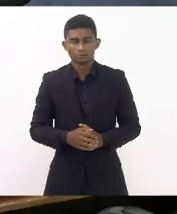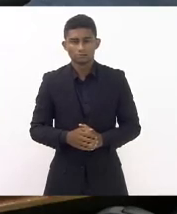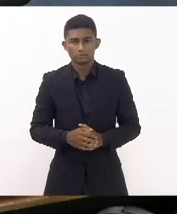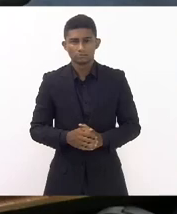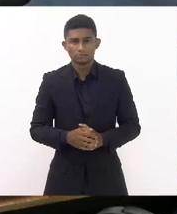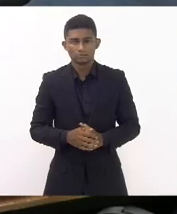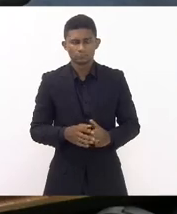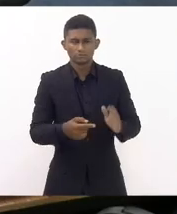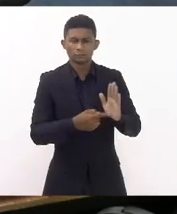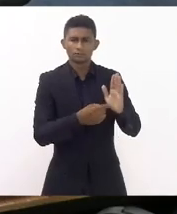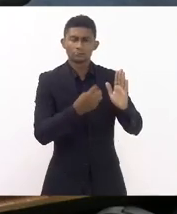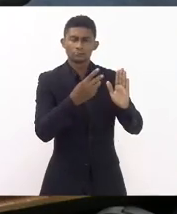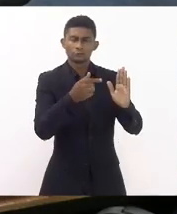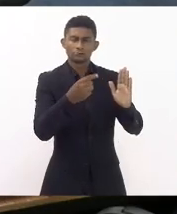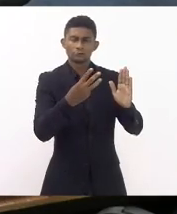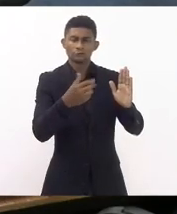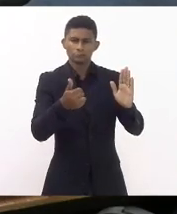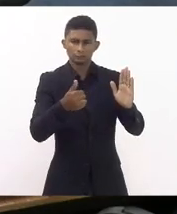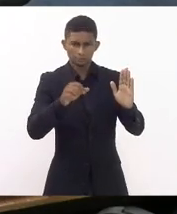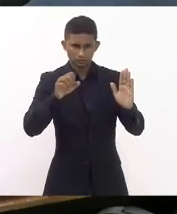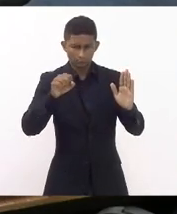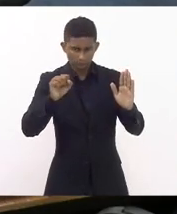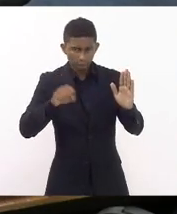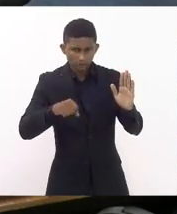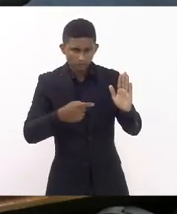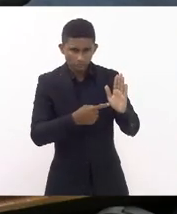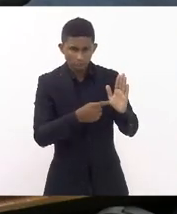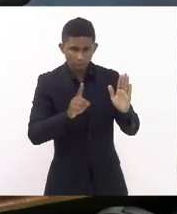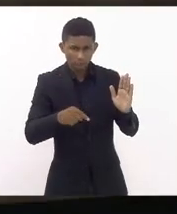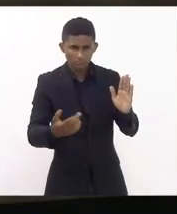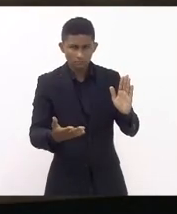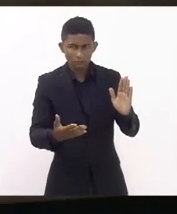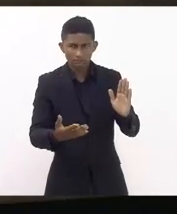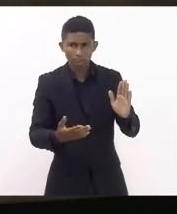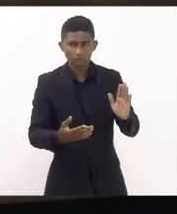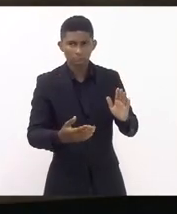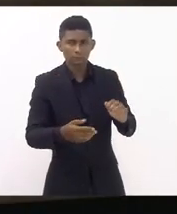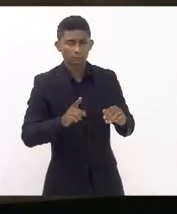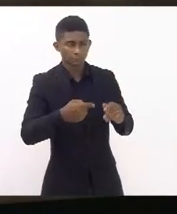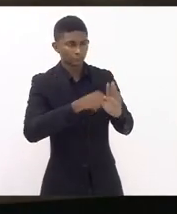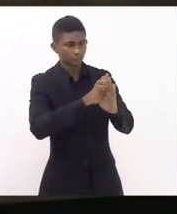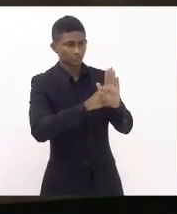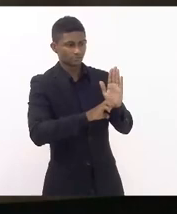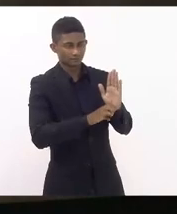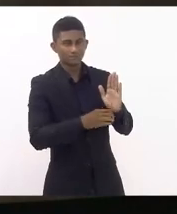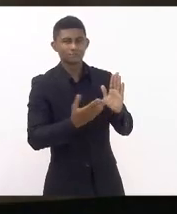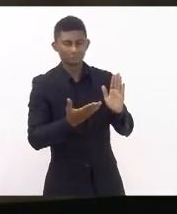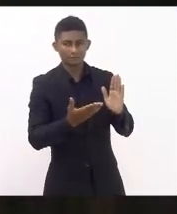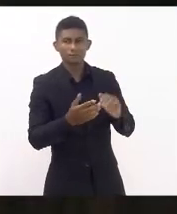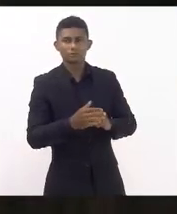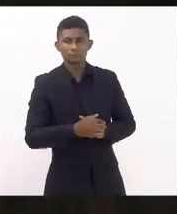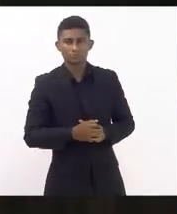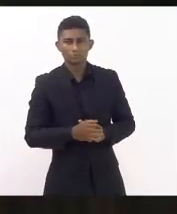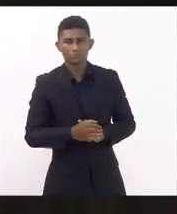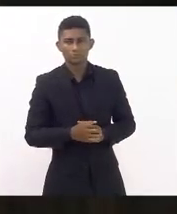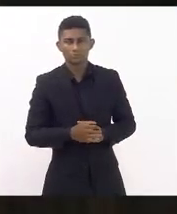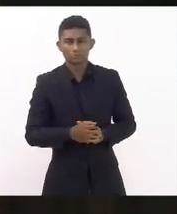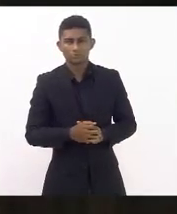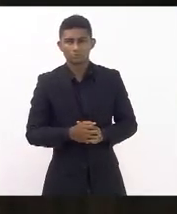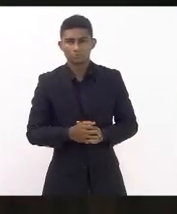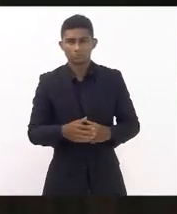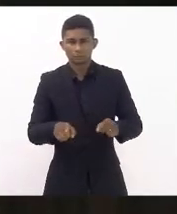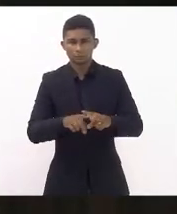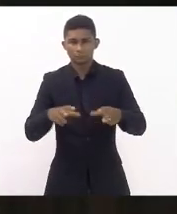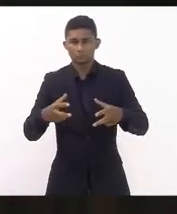Não, 3731. É isso? 3731. Pela juridicidade com emendas. É que você falou muito... Pela Comissão